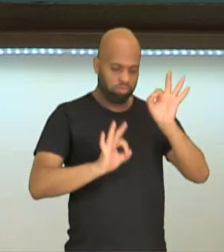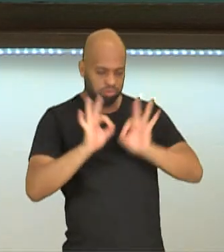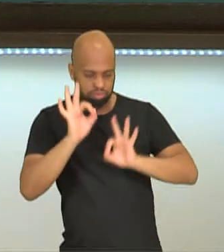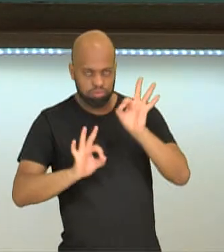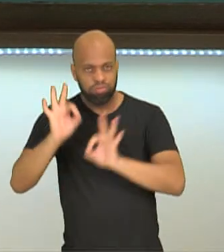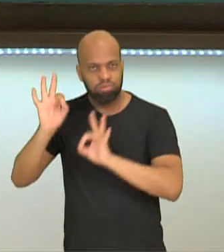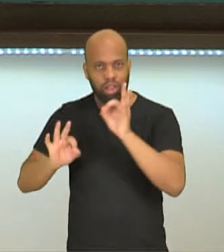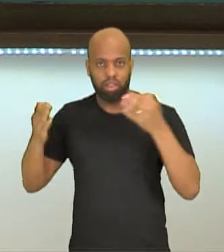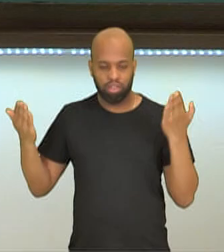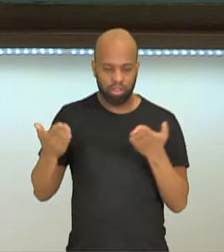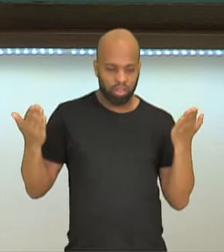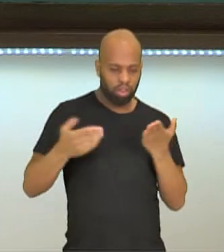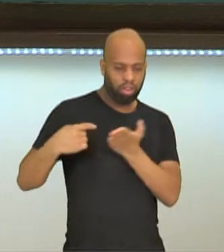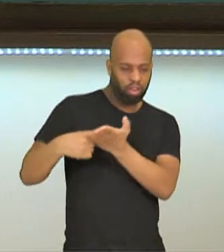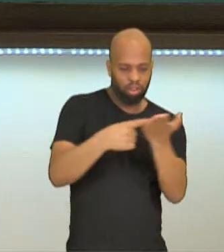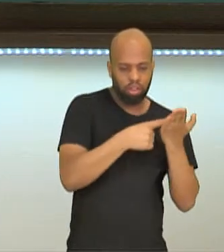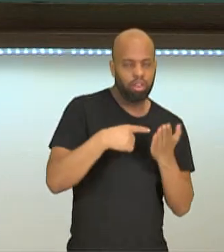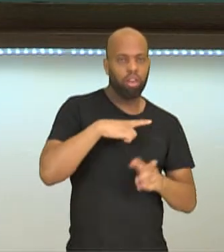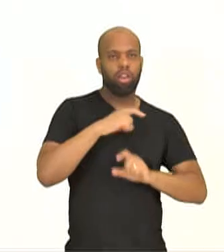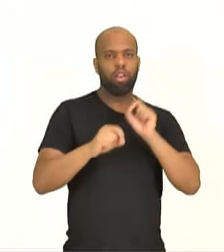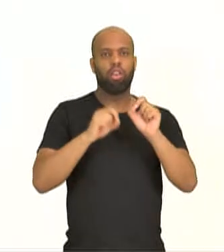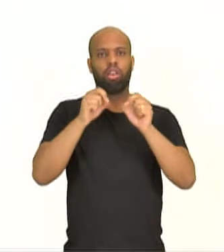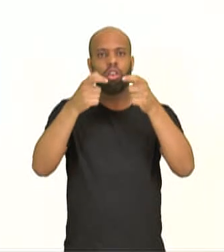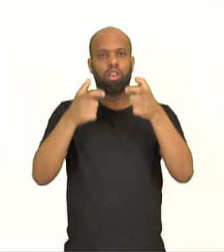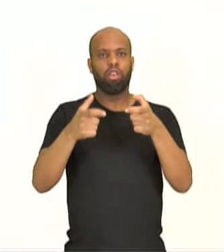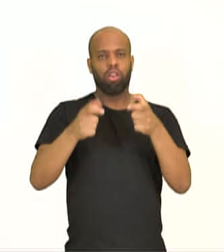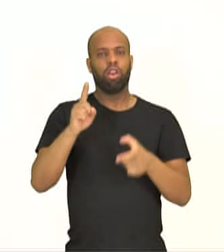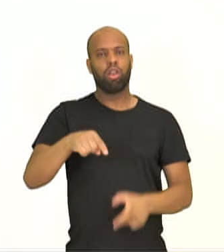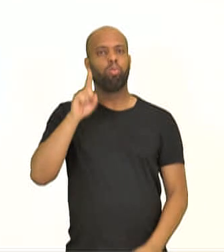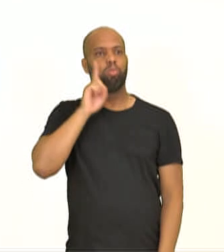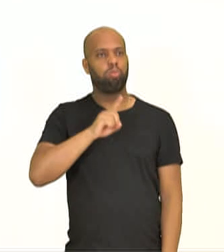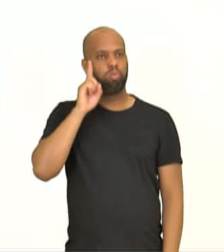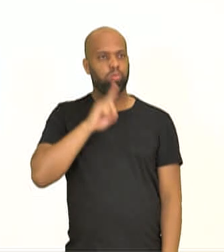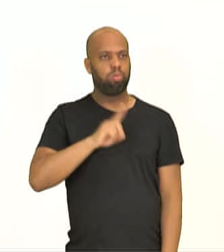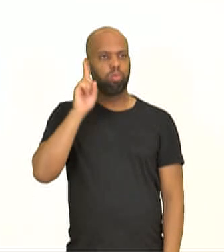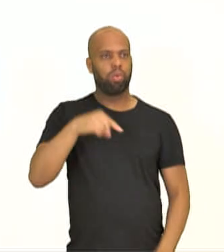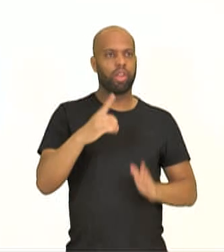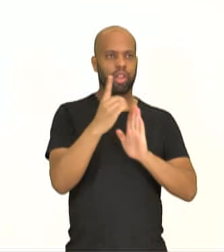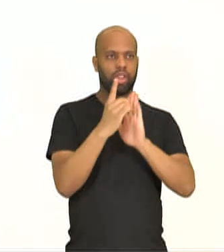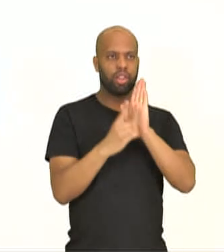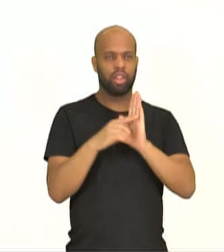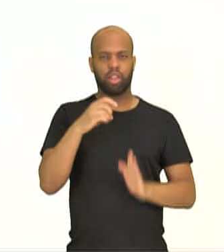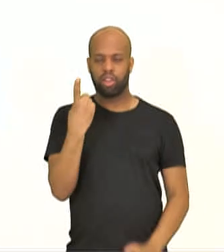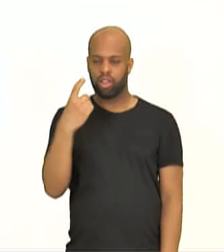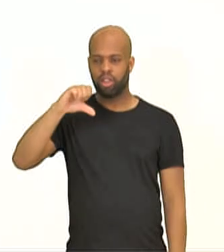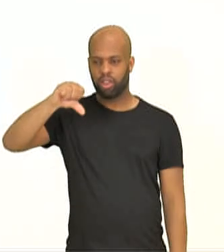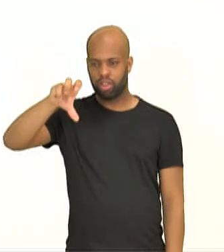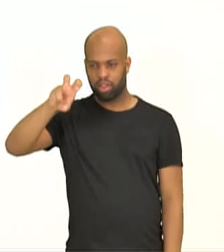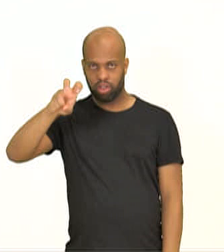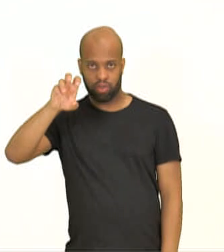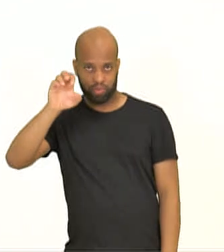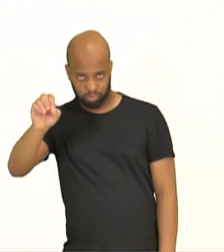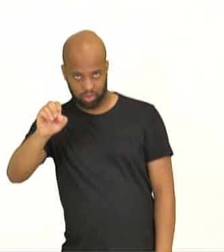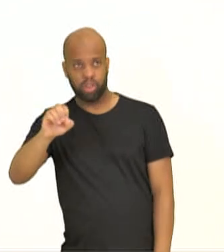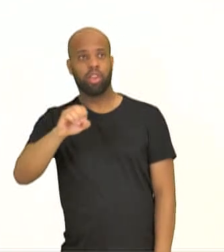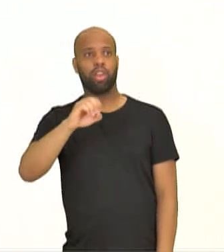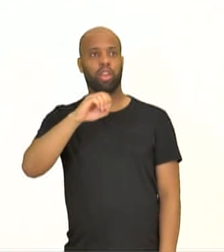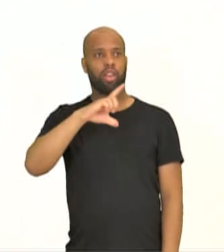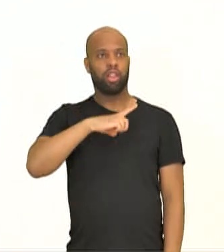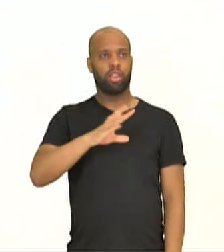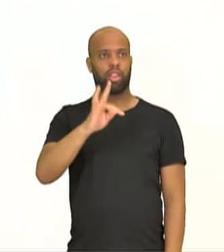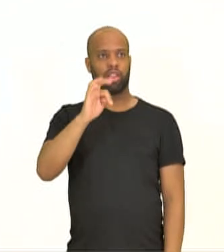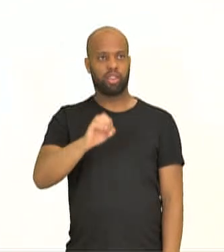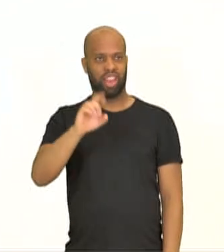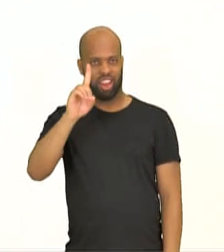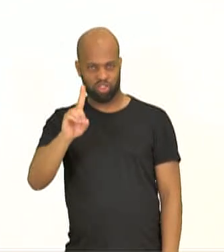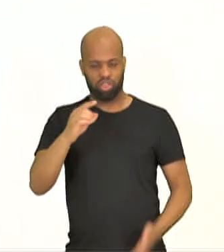sistematizados, organizados, eles datam dos Estados Unidos da década de 50. Então, foi com Ted Lentz lá que ele